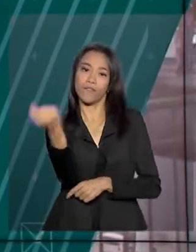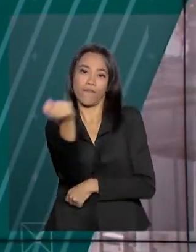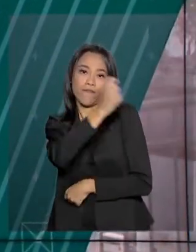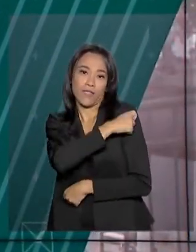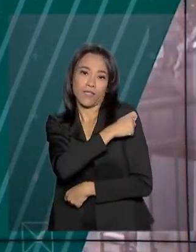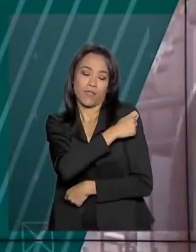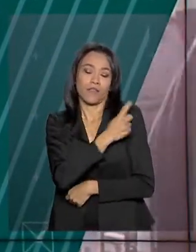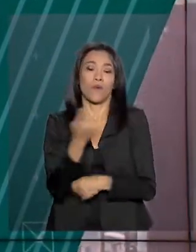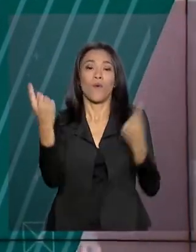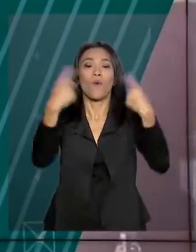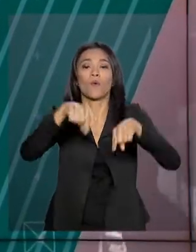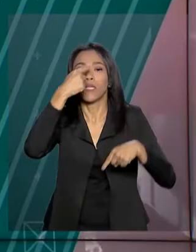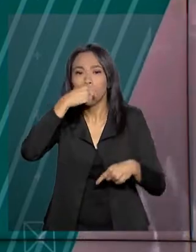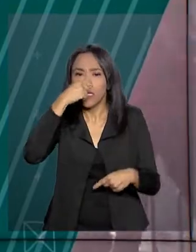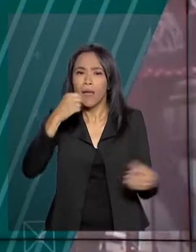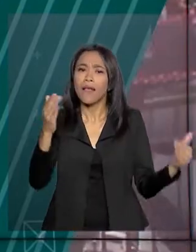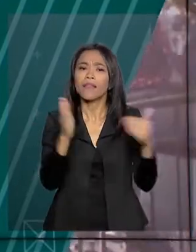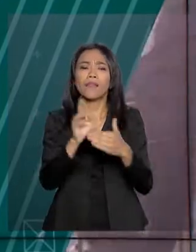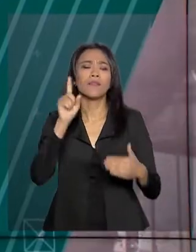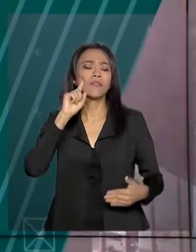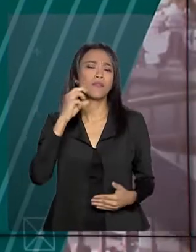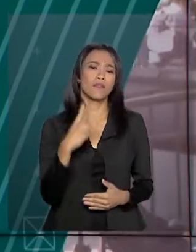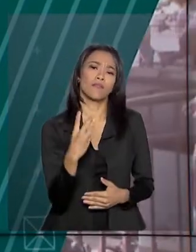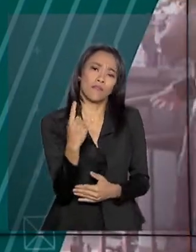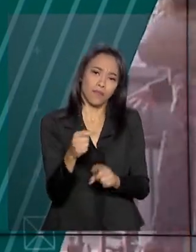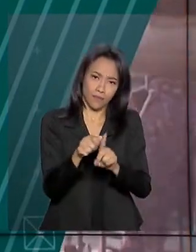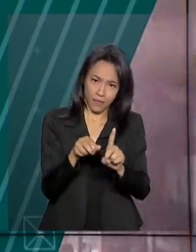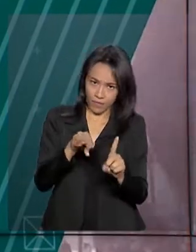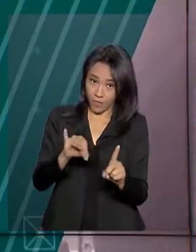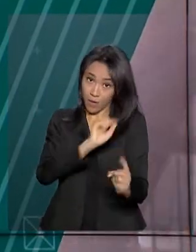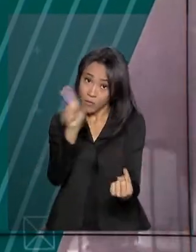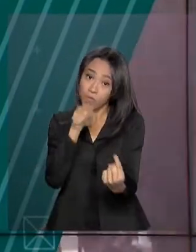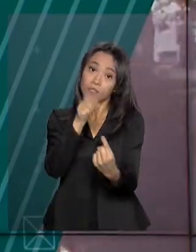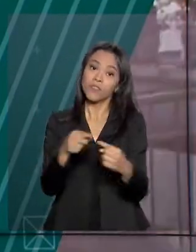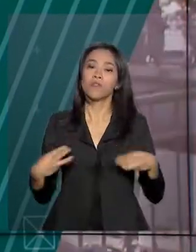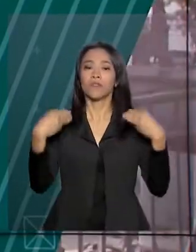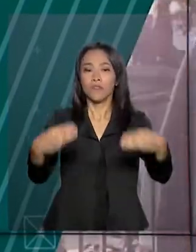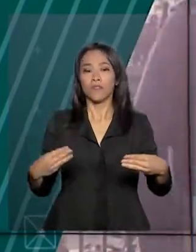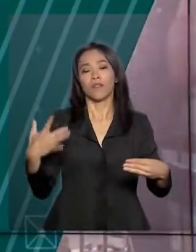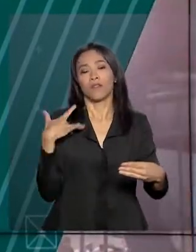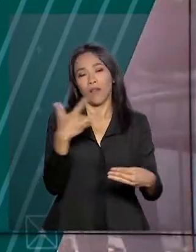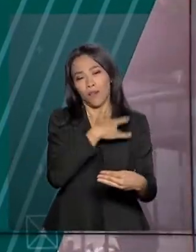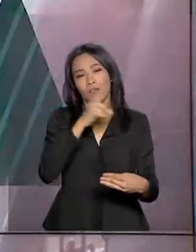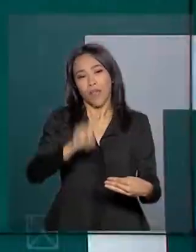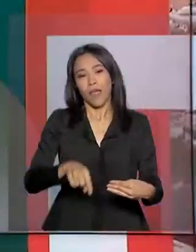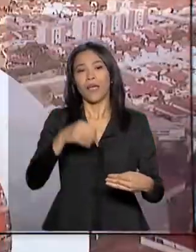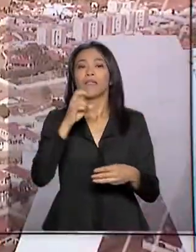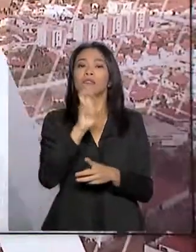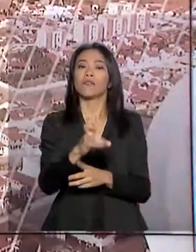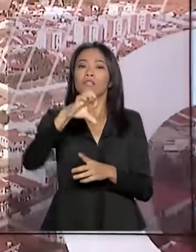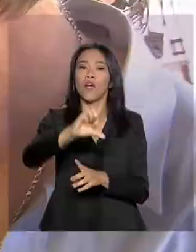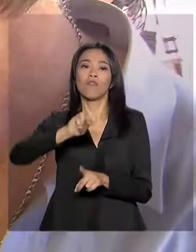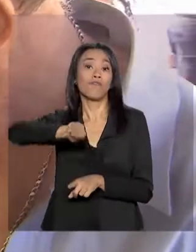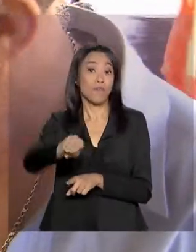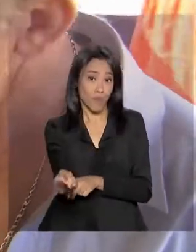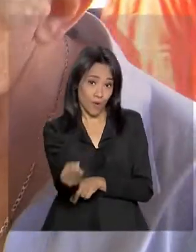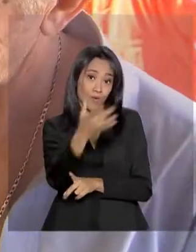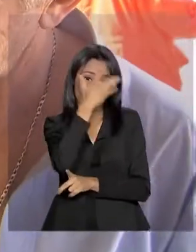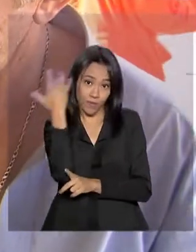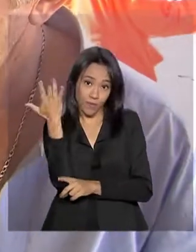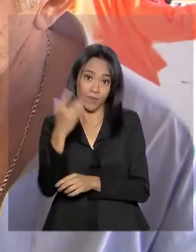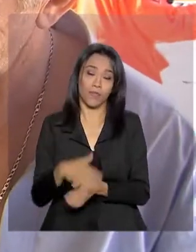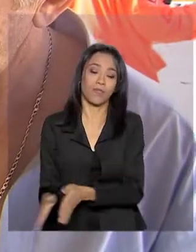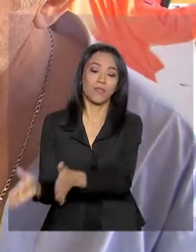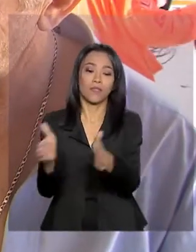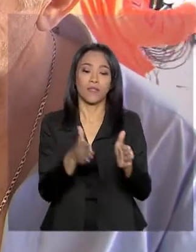até o dia 31 de maio e a meta do Ministério da Saúde é vacinar 59 milhões e meio de pessoas.